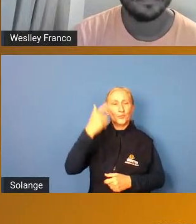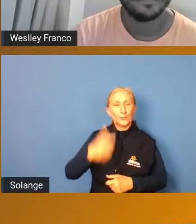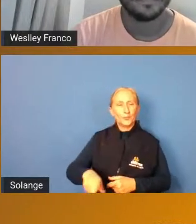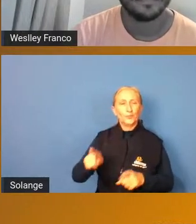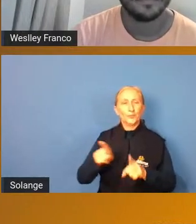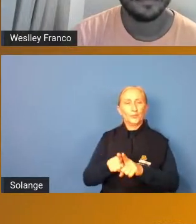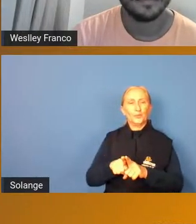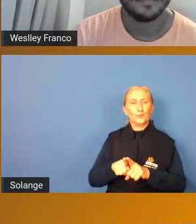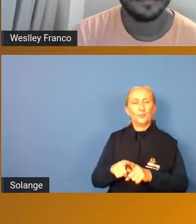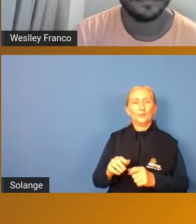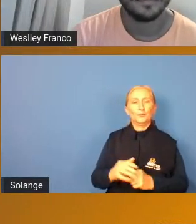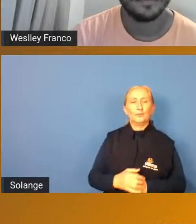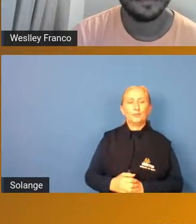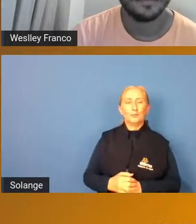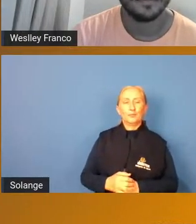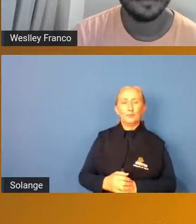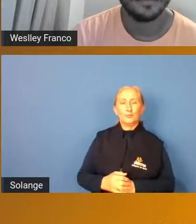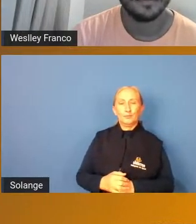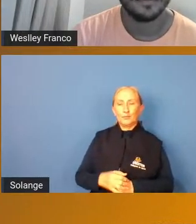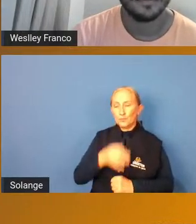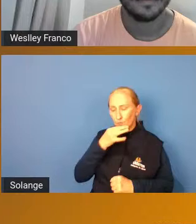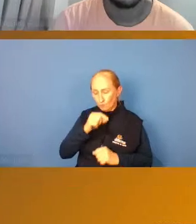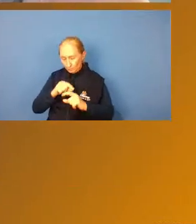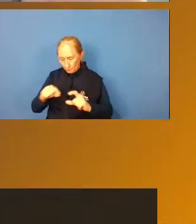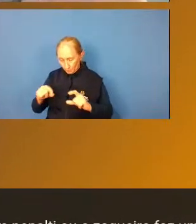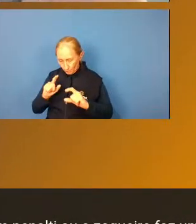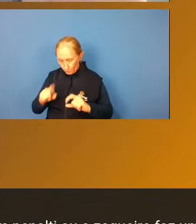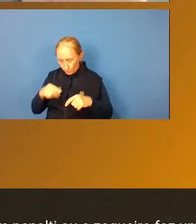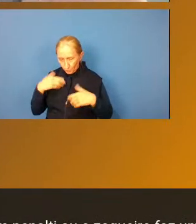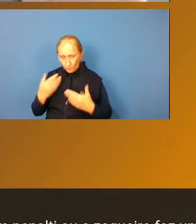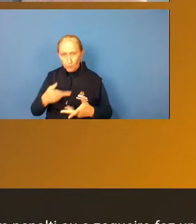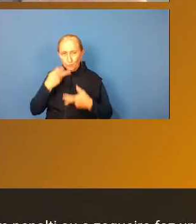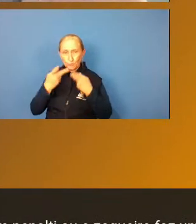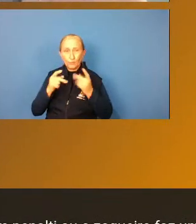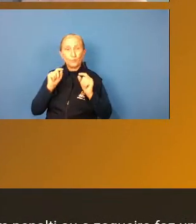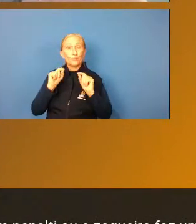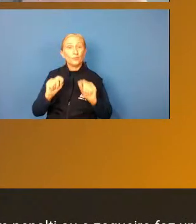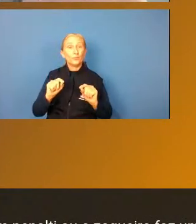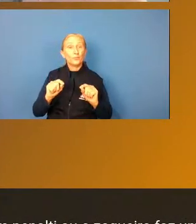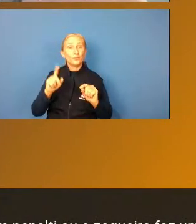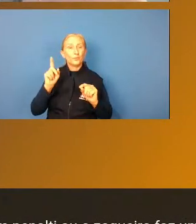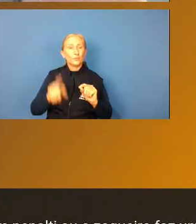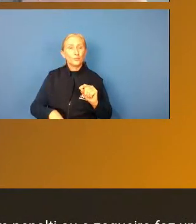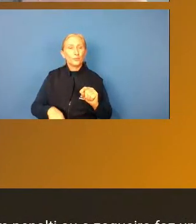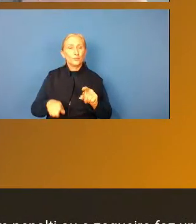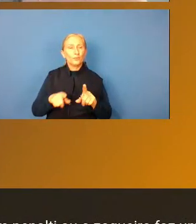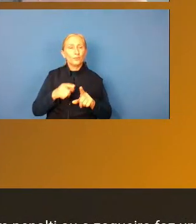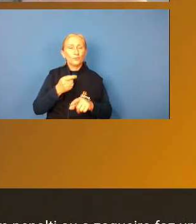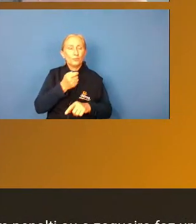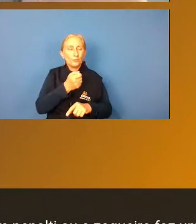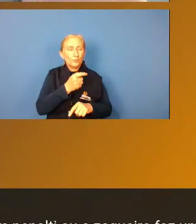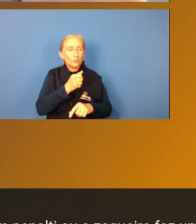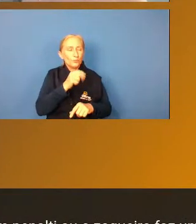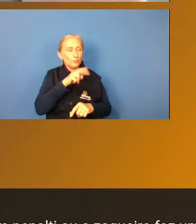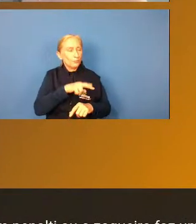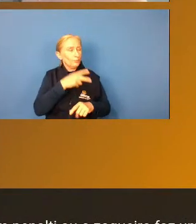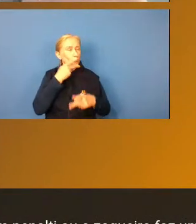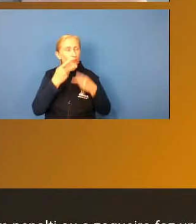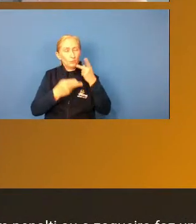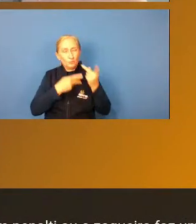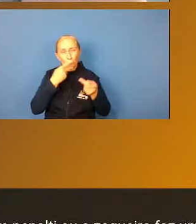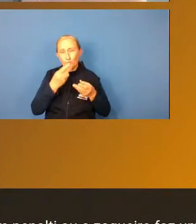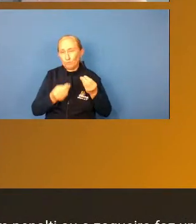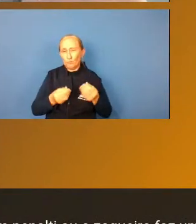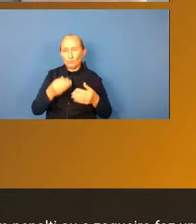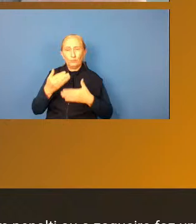o comentário né mas estava falando justamente isso que eles são os menos os menos falados os